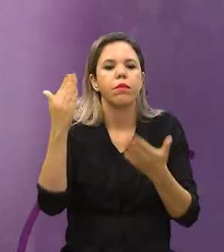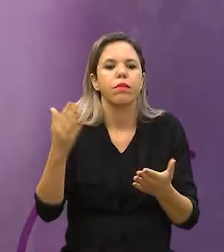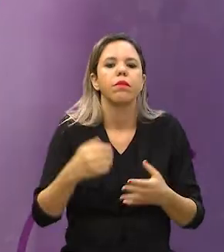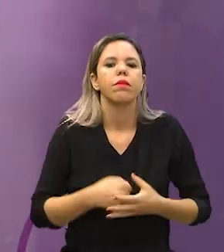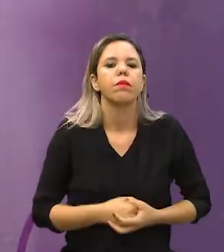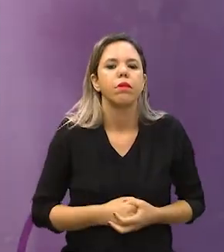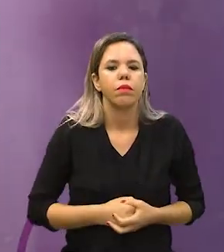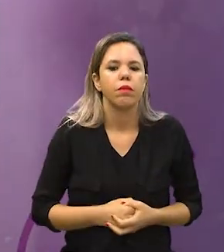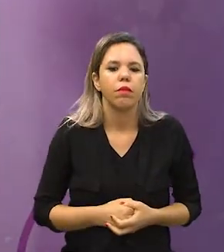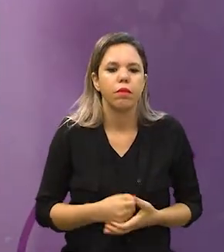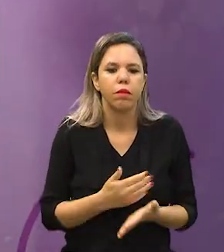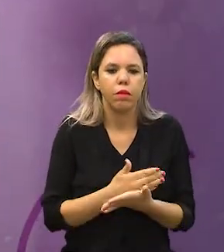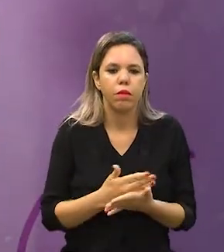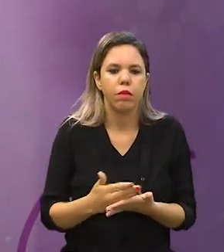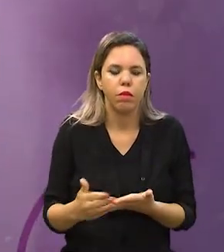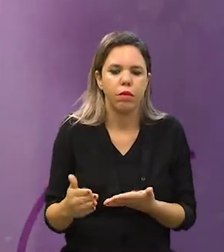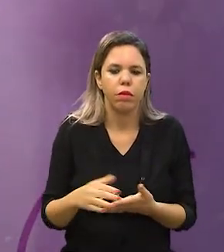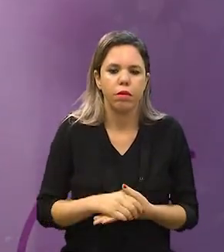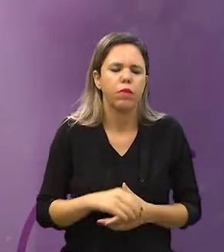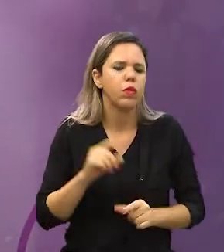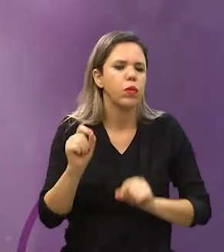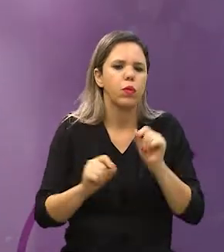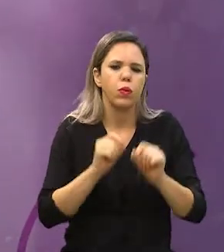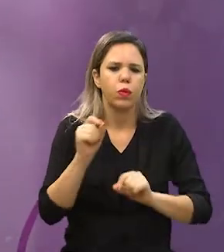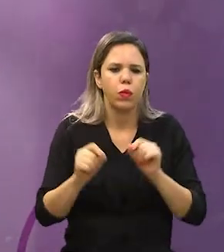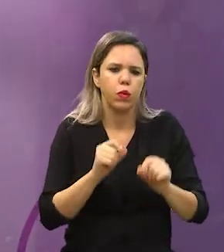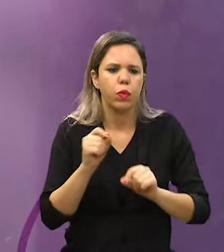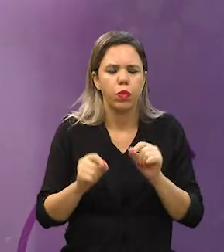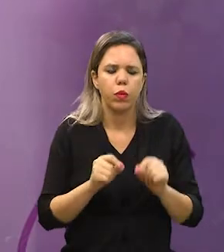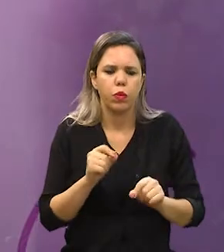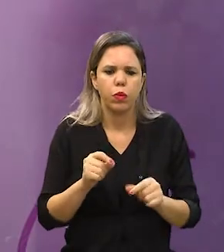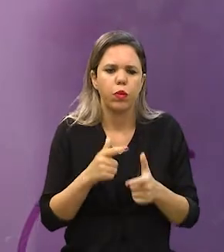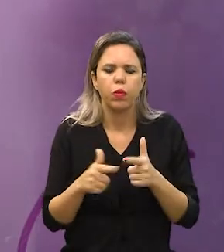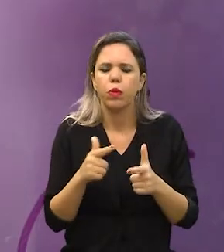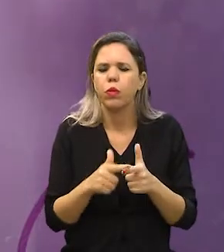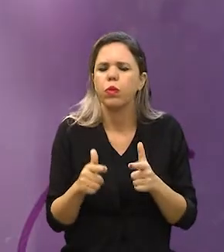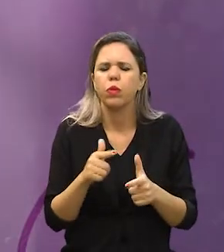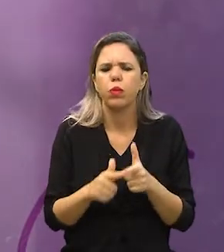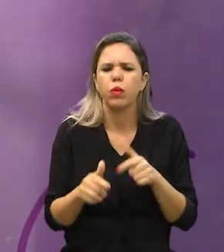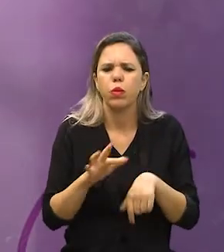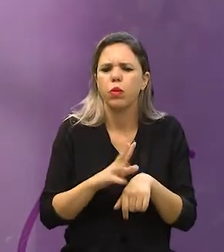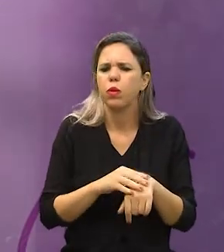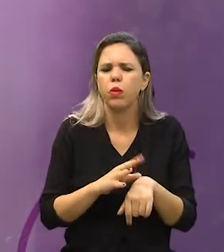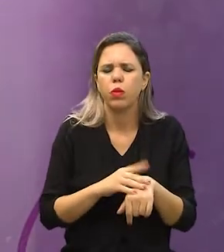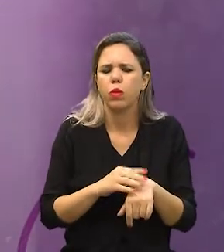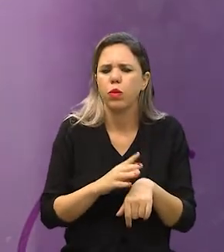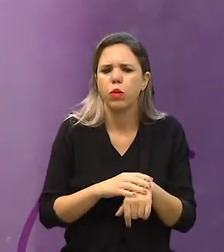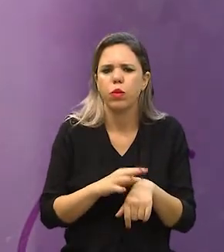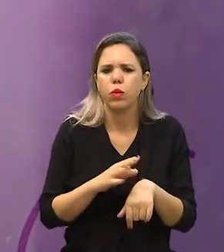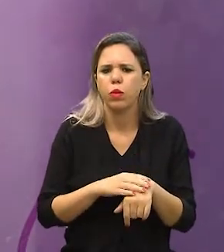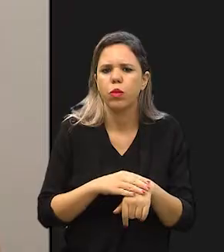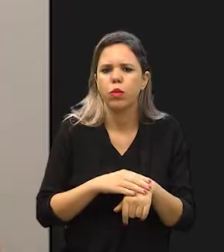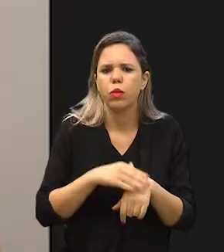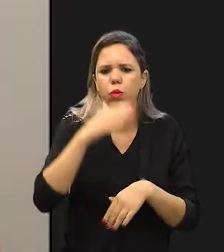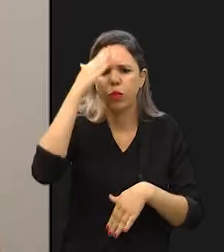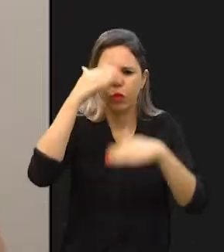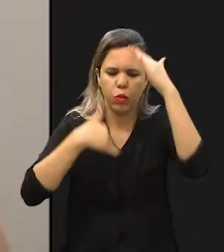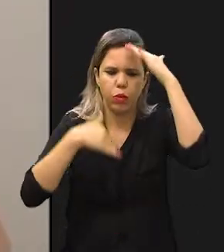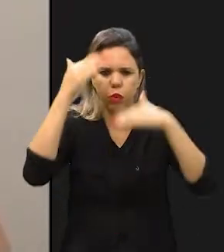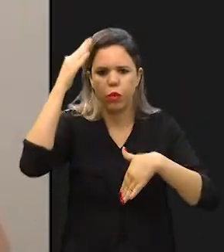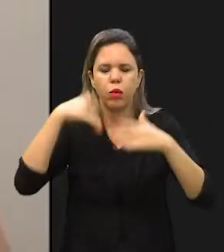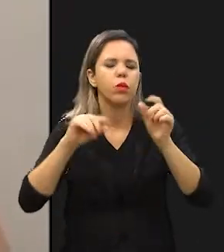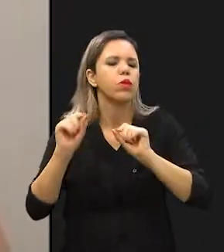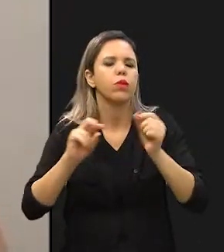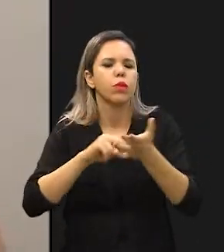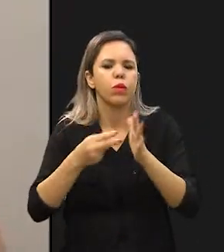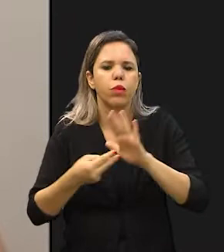agradeço. Então, para a gente começar, o que é esse transtorno? É um transtorno? É uma doença?